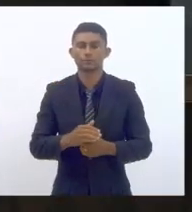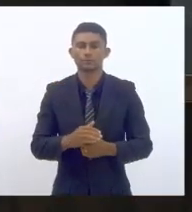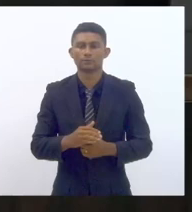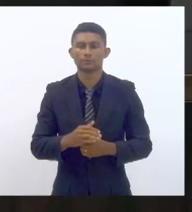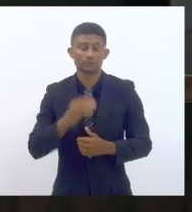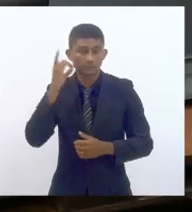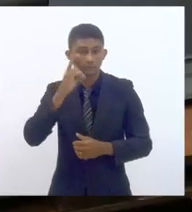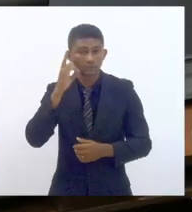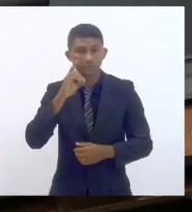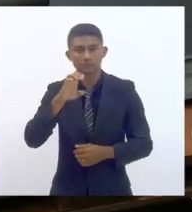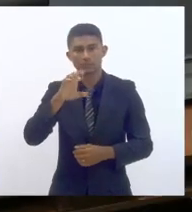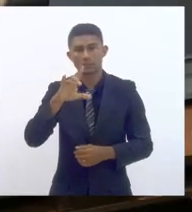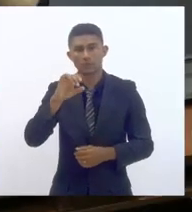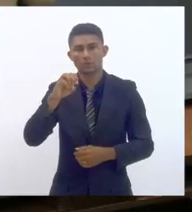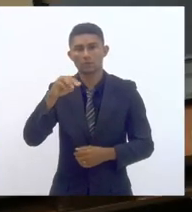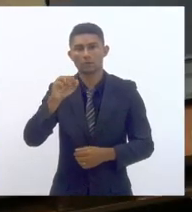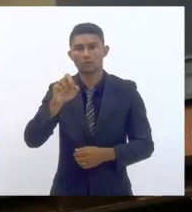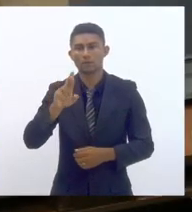Coelho.